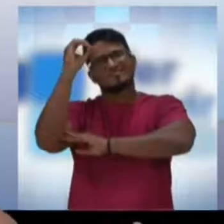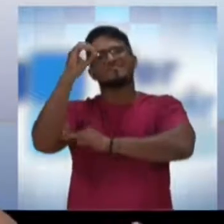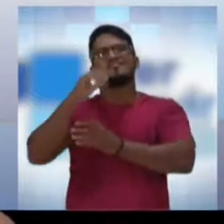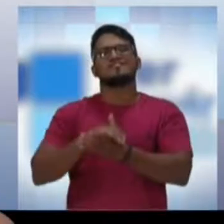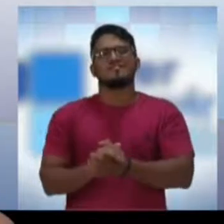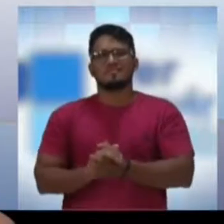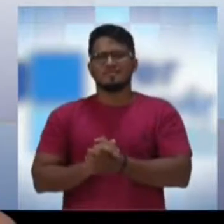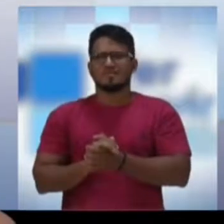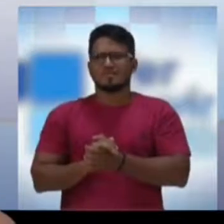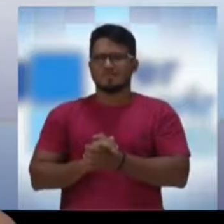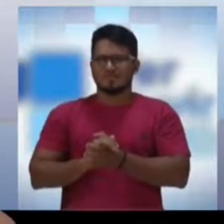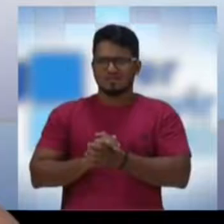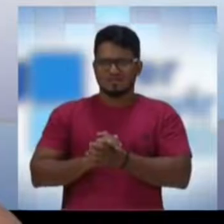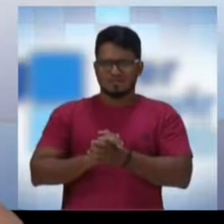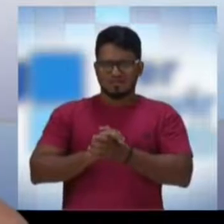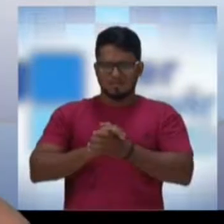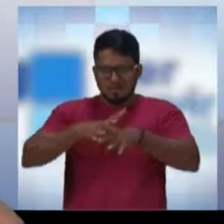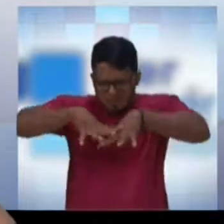sei.